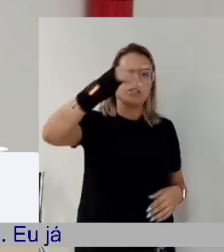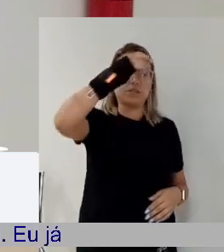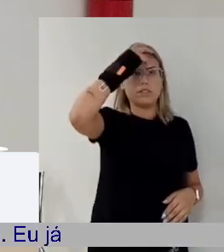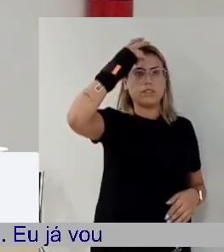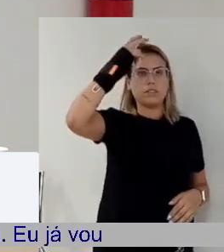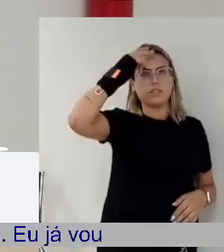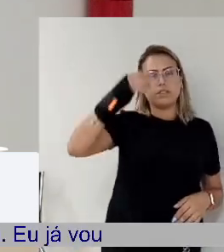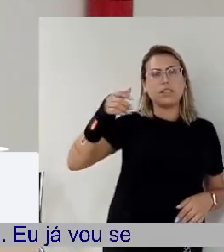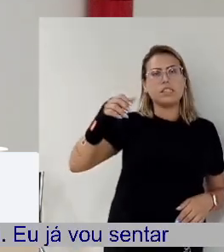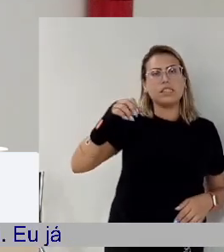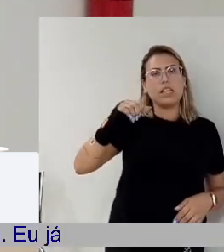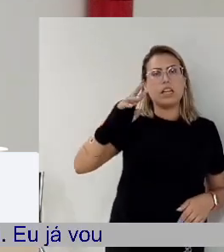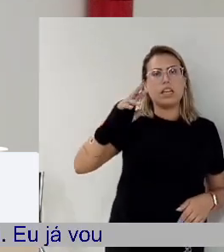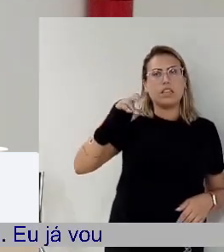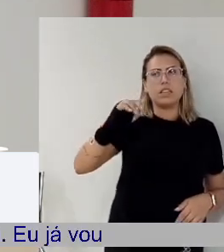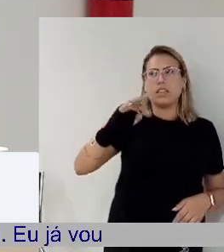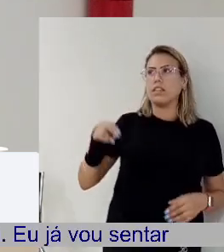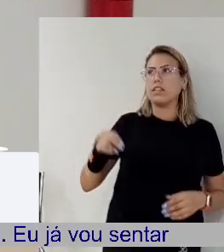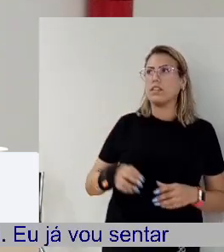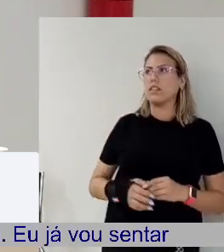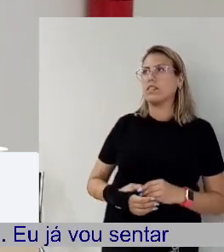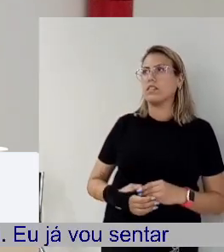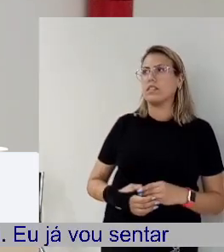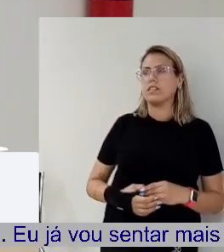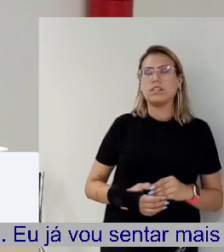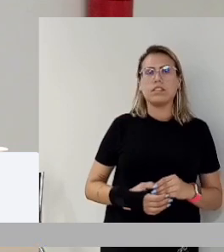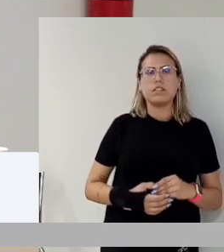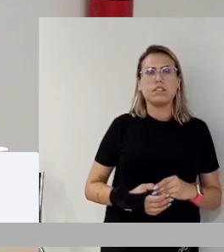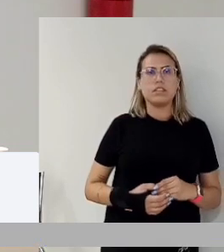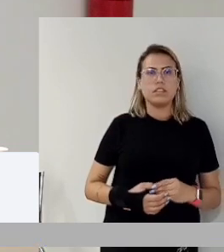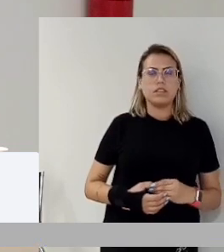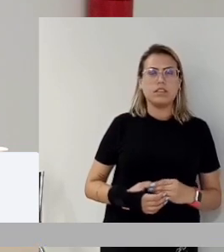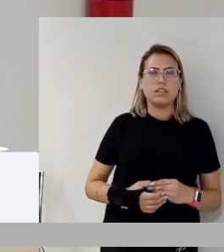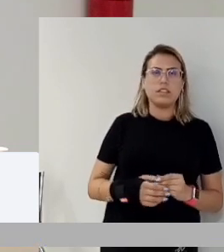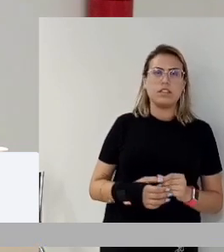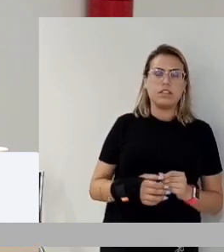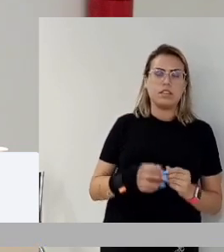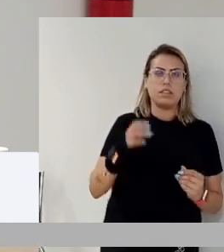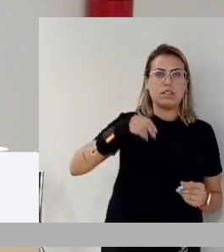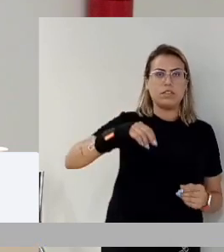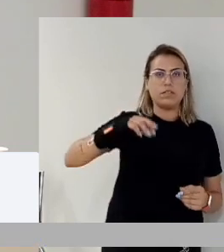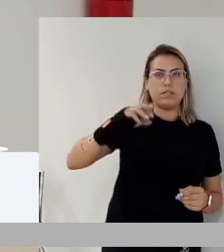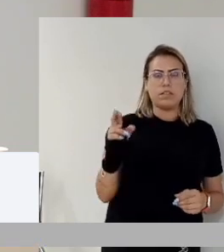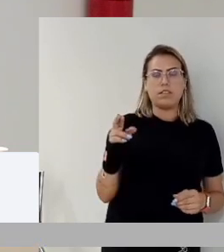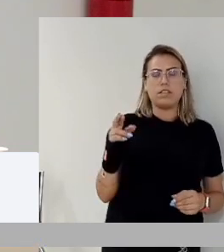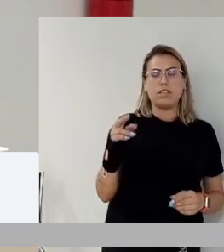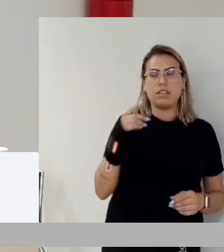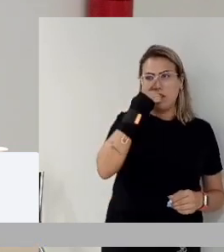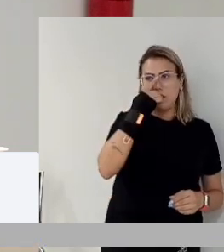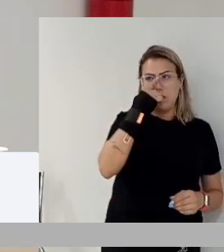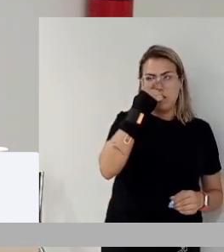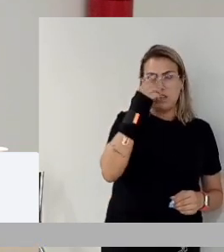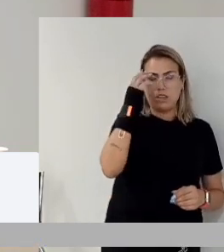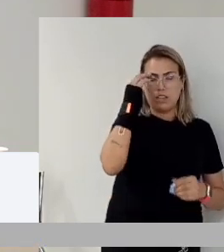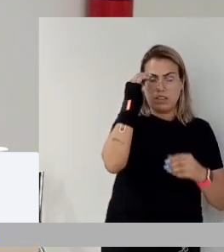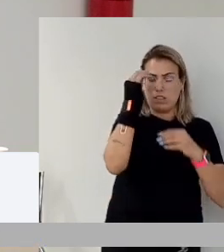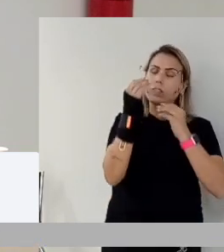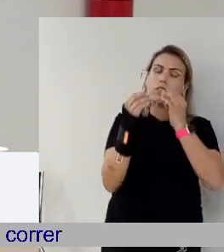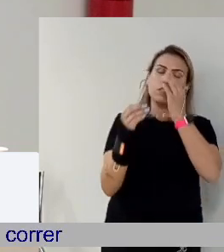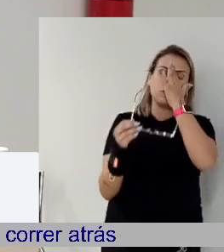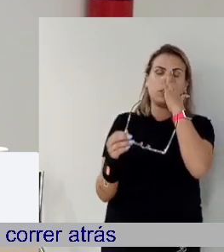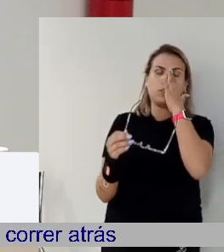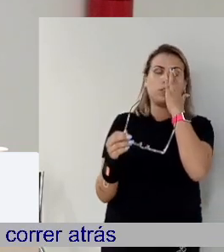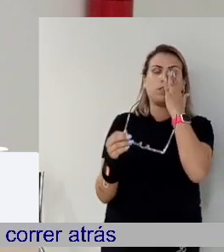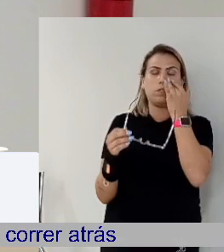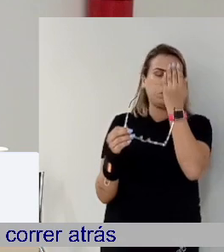desse at e a cmr vereadora como eu eu lhe falei a cmr era um era uma obra que nós já era